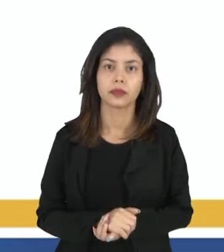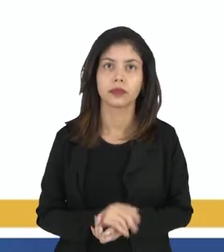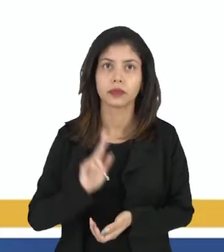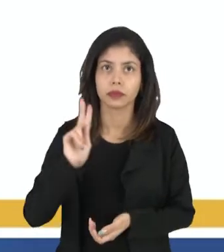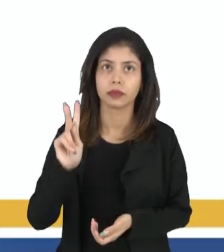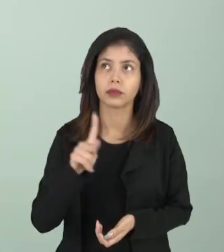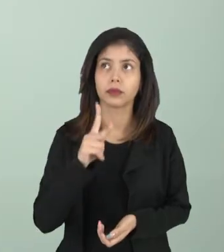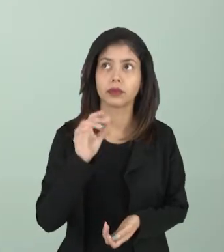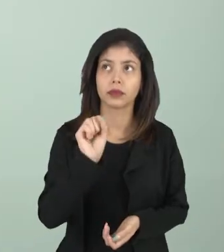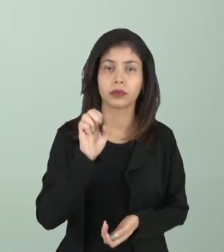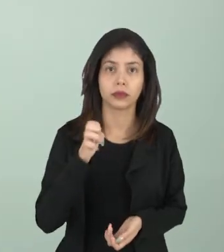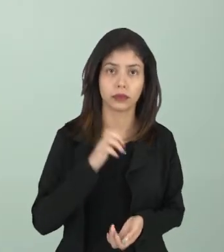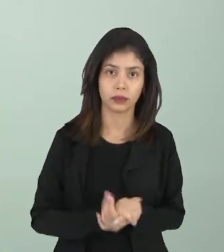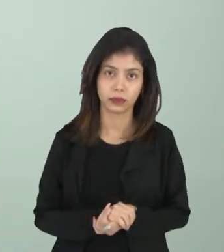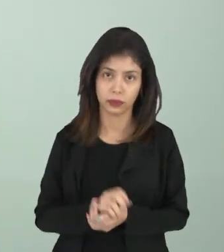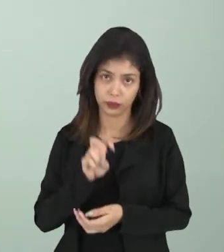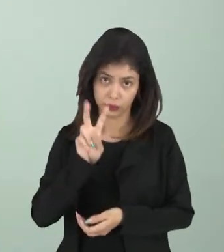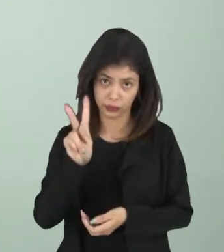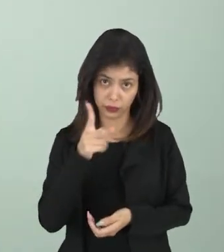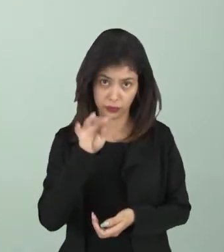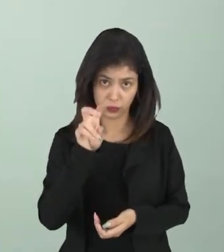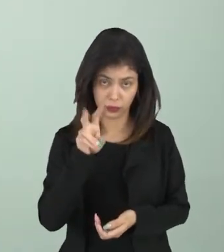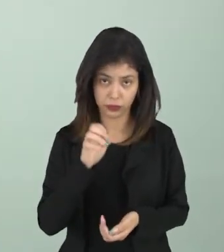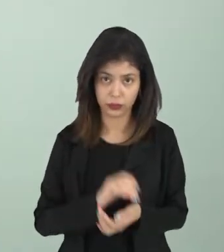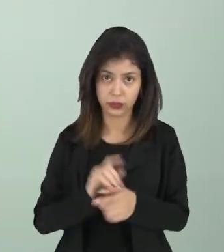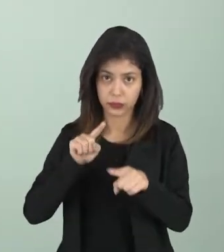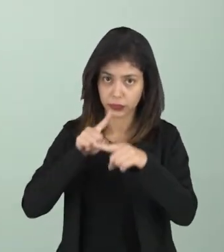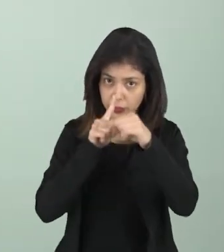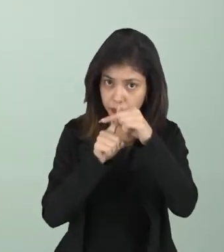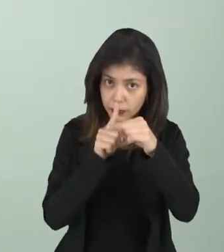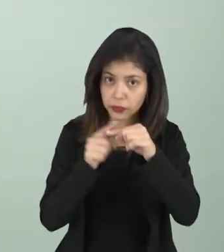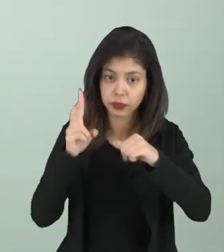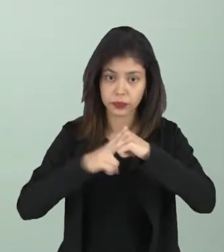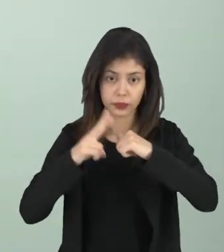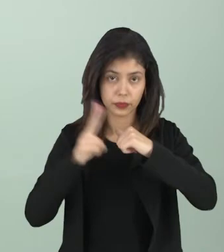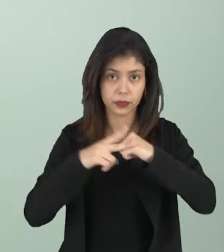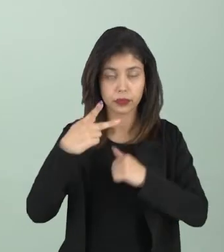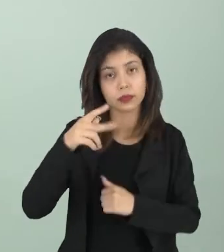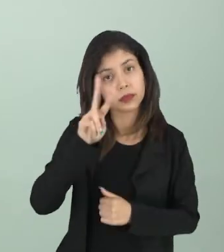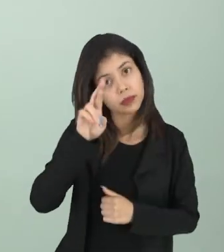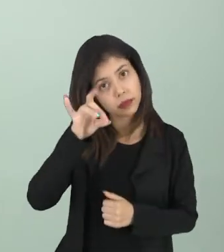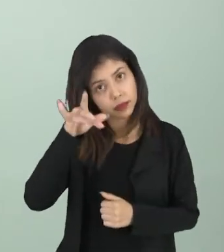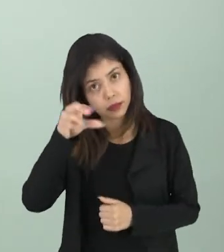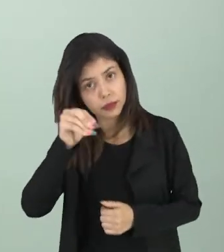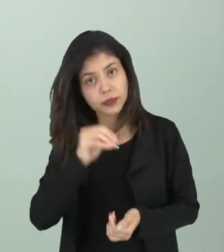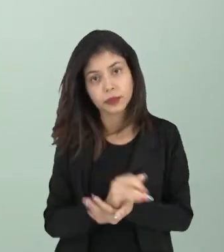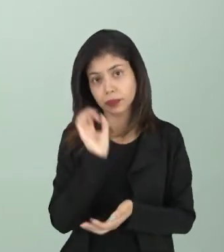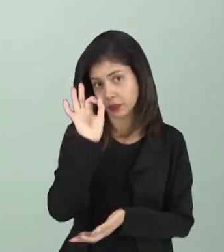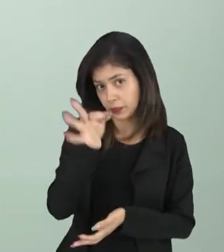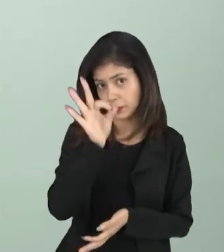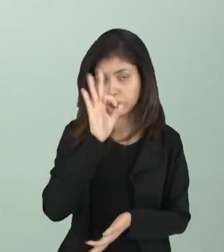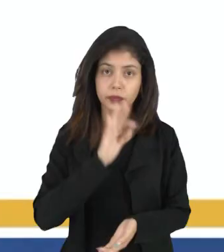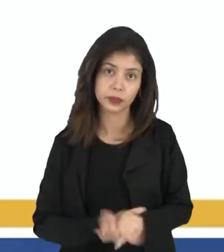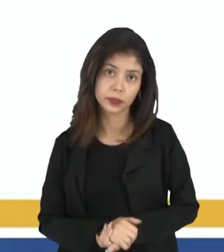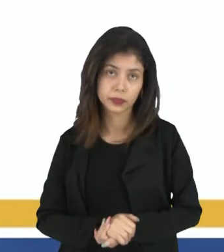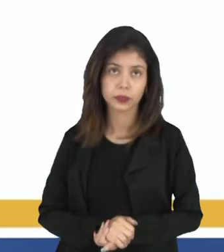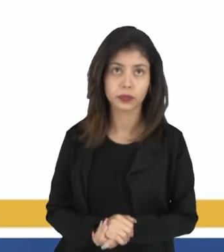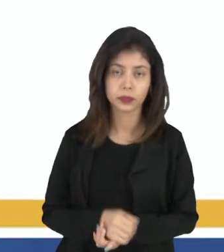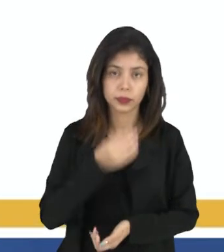has ou have, mais o verbo no particípio. certo? Então,